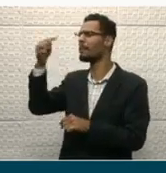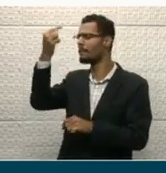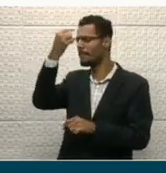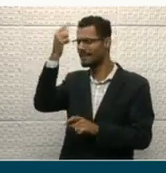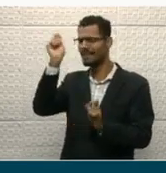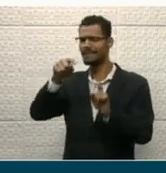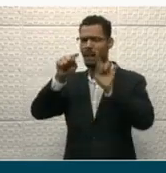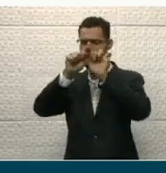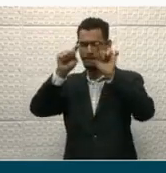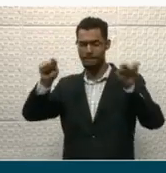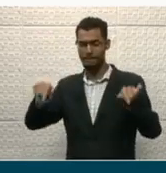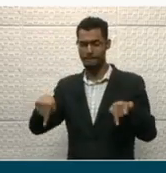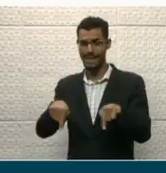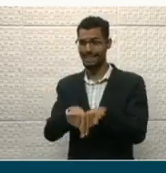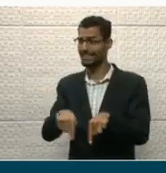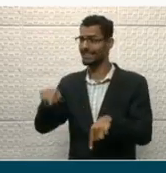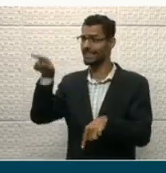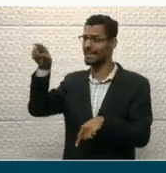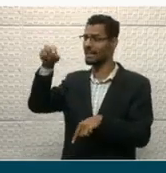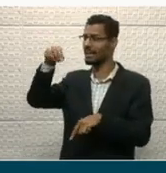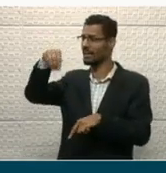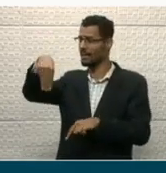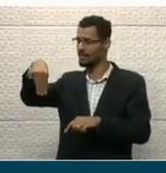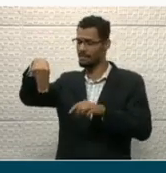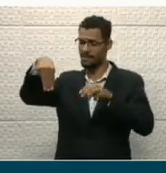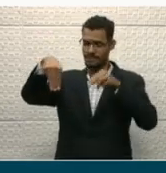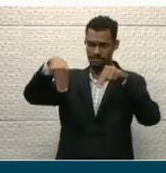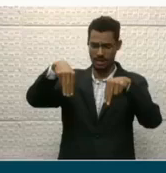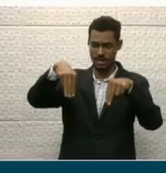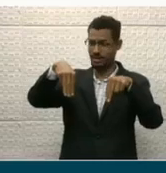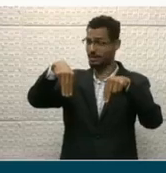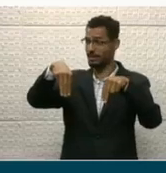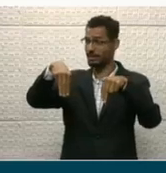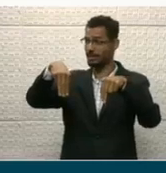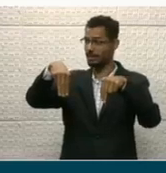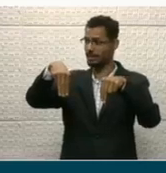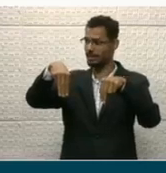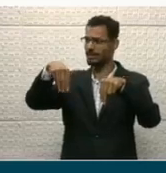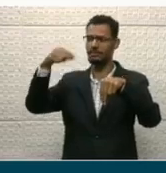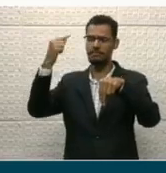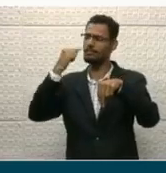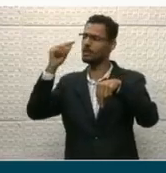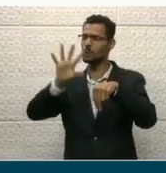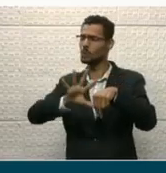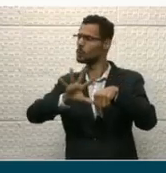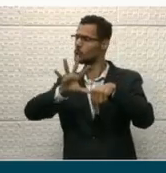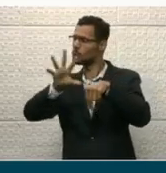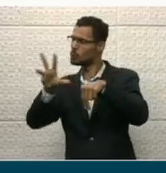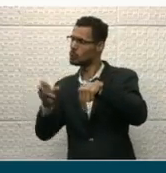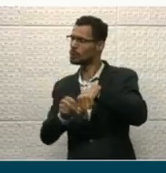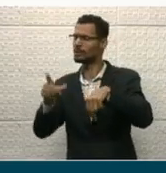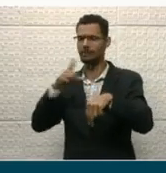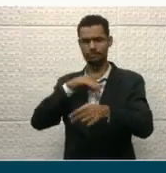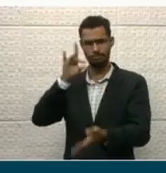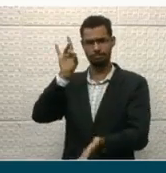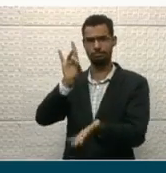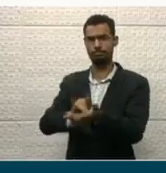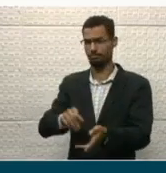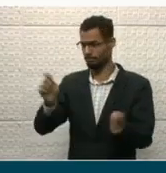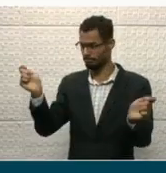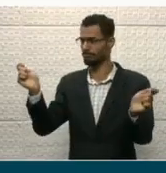uma matriz A, M por N, considerando que ela tenha todas as suas entradas reais, então